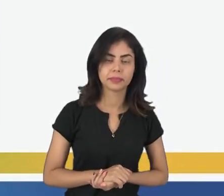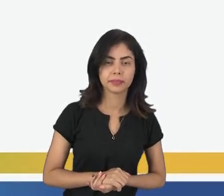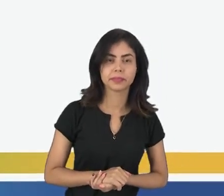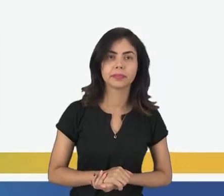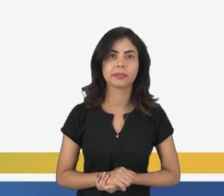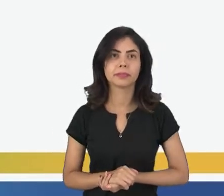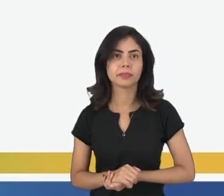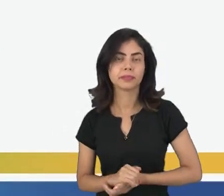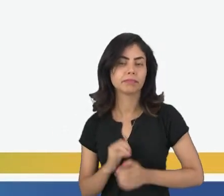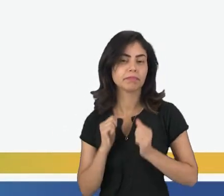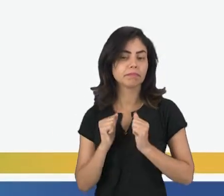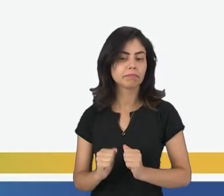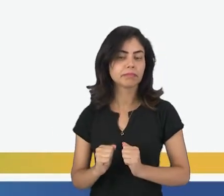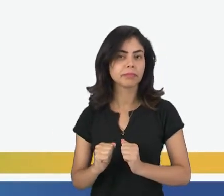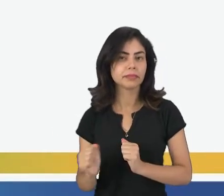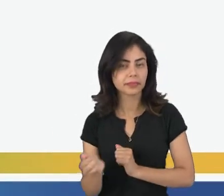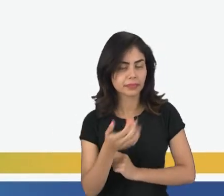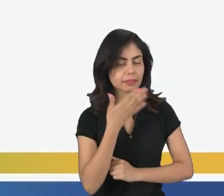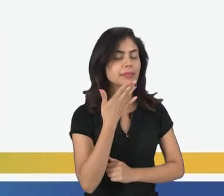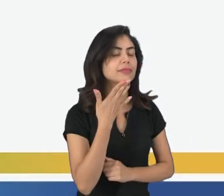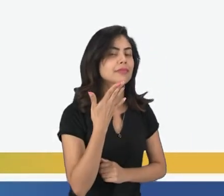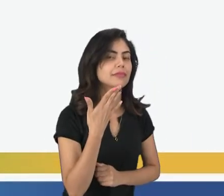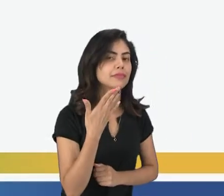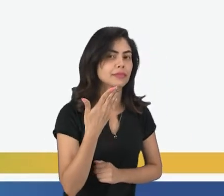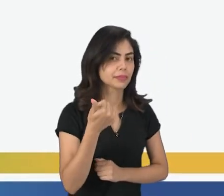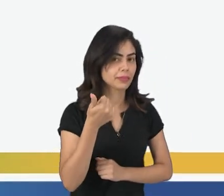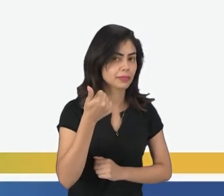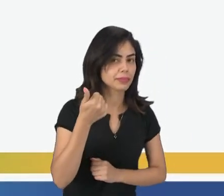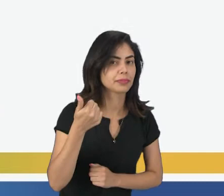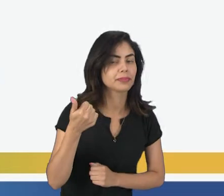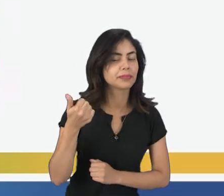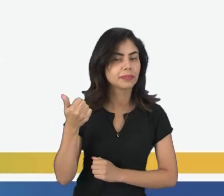E podemos melhorar,